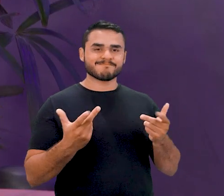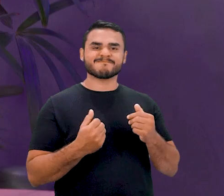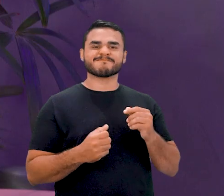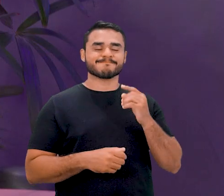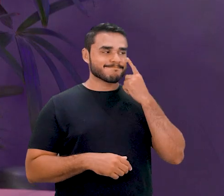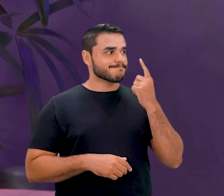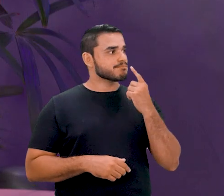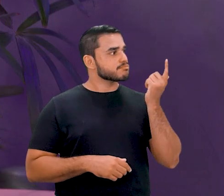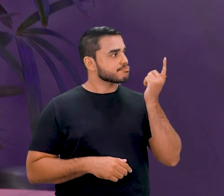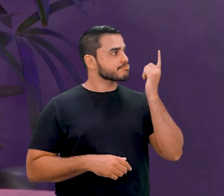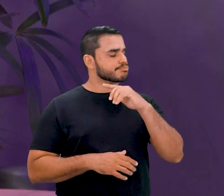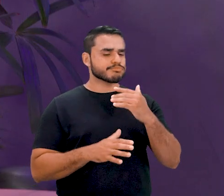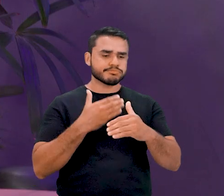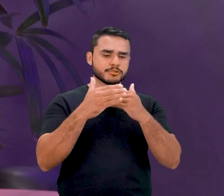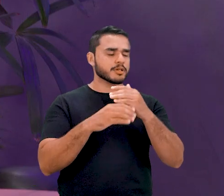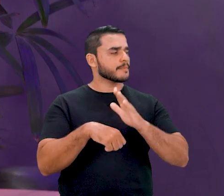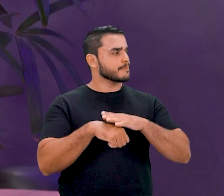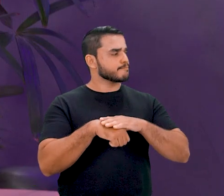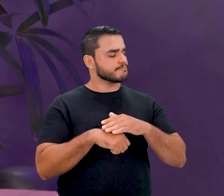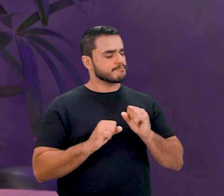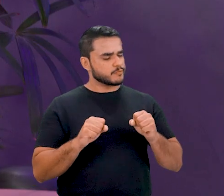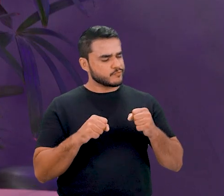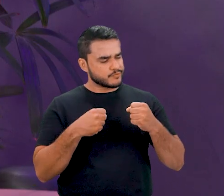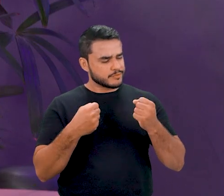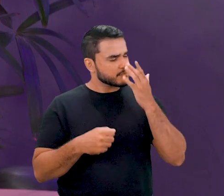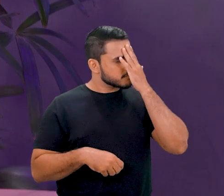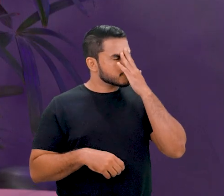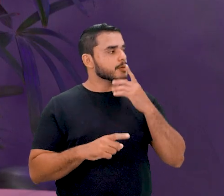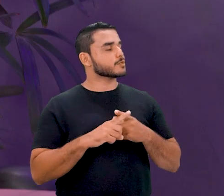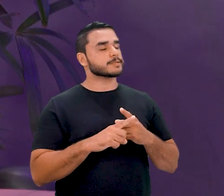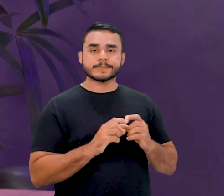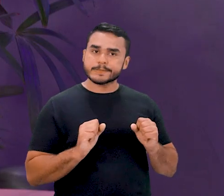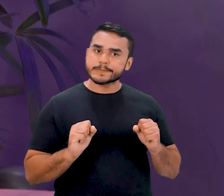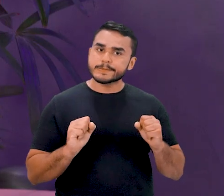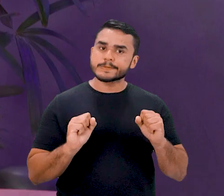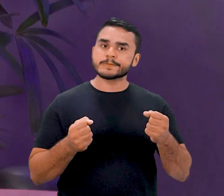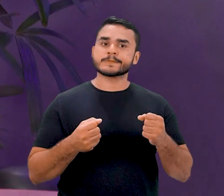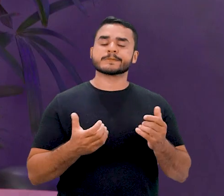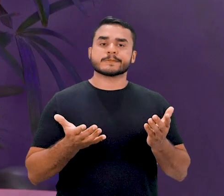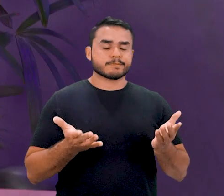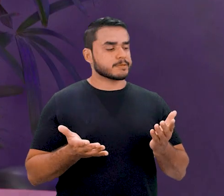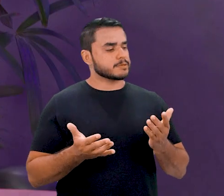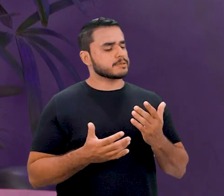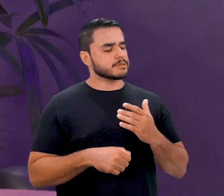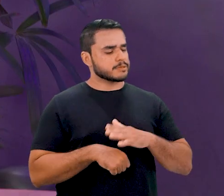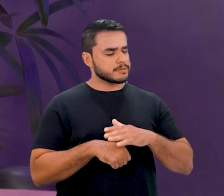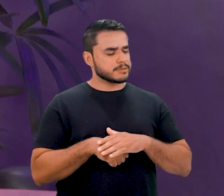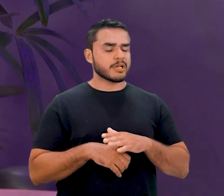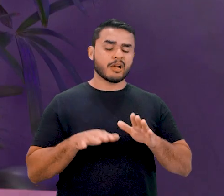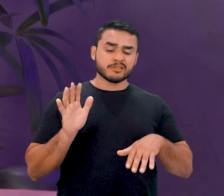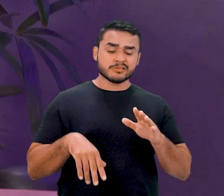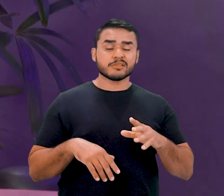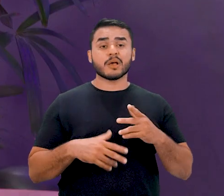coisa acontecendo e é por conta do nosso protagonismo, da gente dedicar a nossa vida a isso, né? Às vezes de abdicar